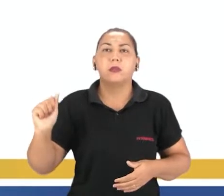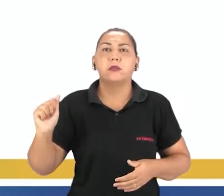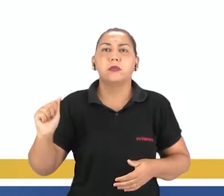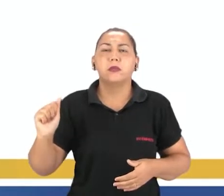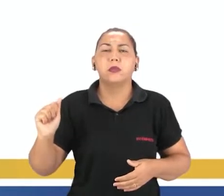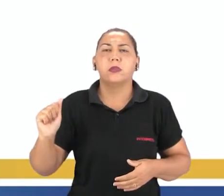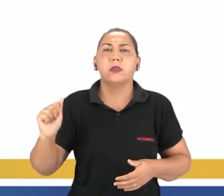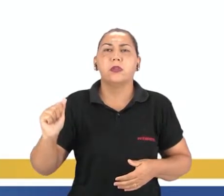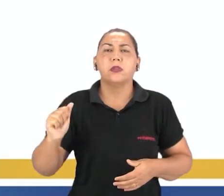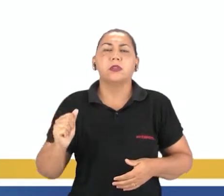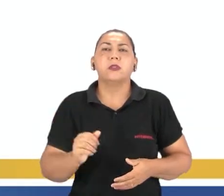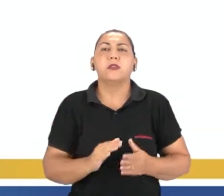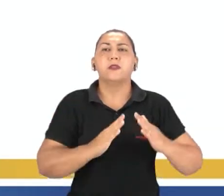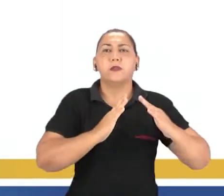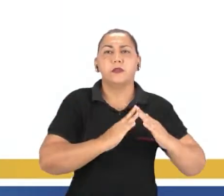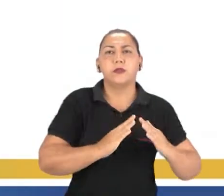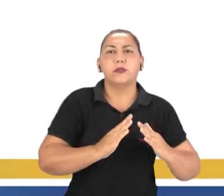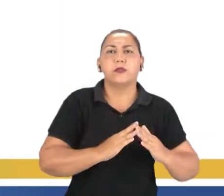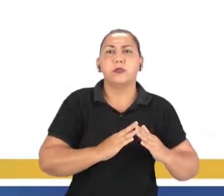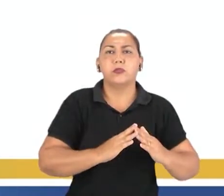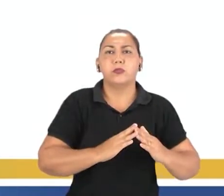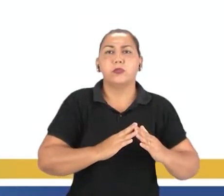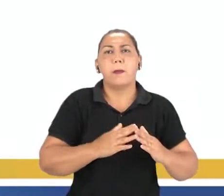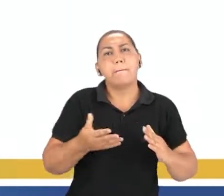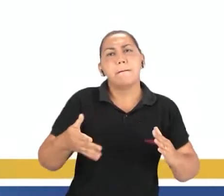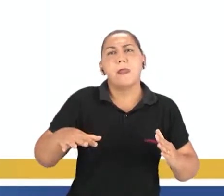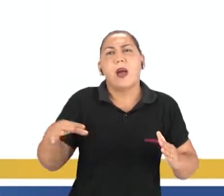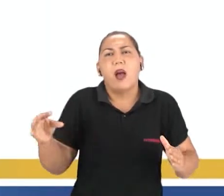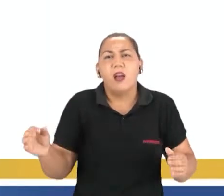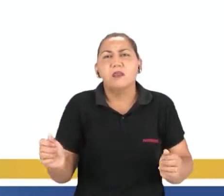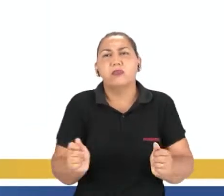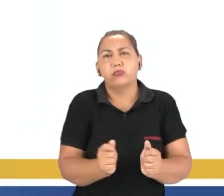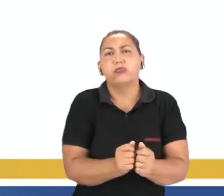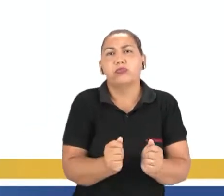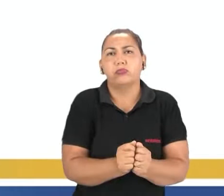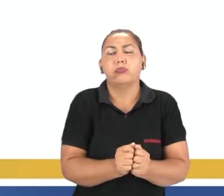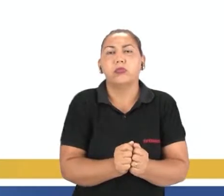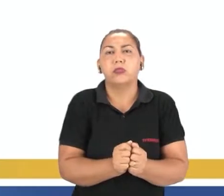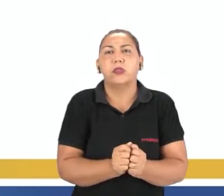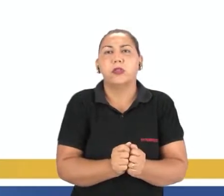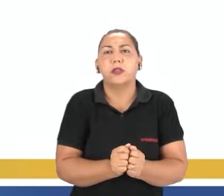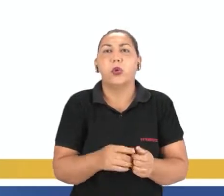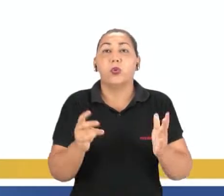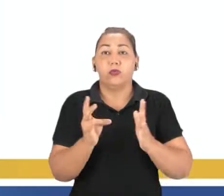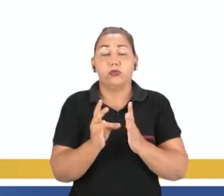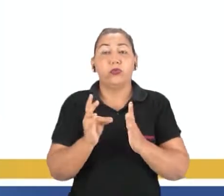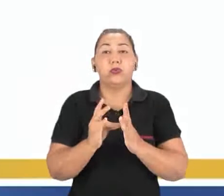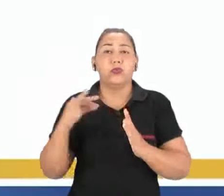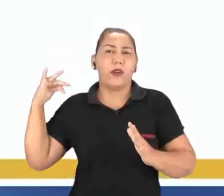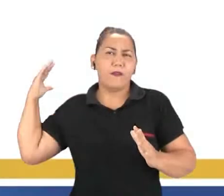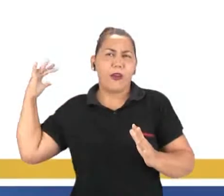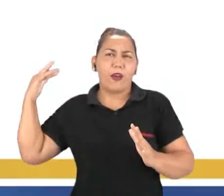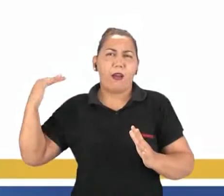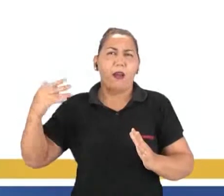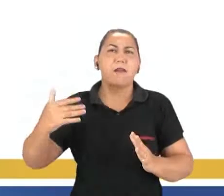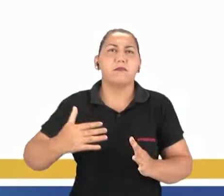totalmente isolados dos povos não índios. Até hoje os índios ainda contam história dessa época.